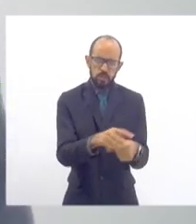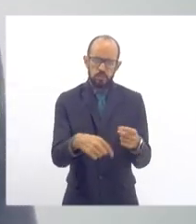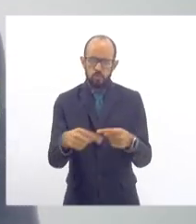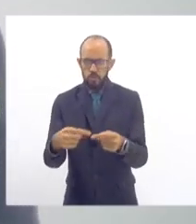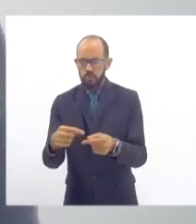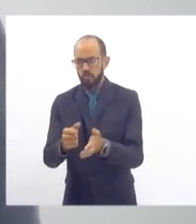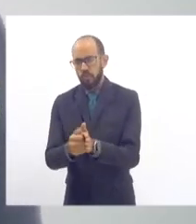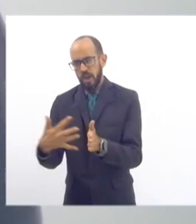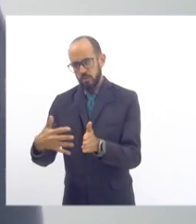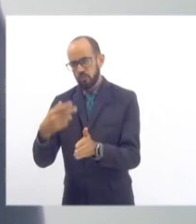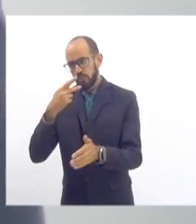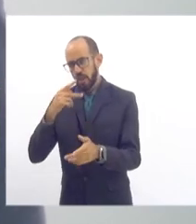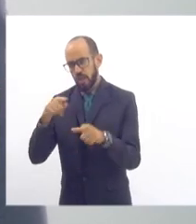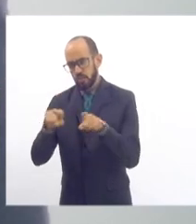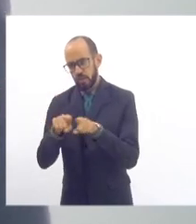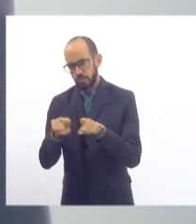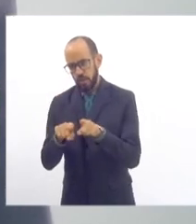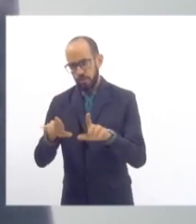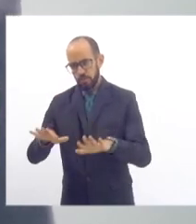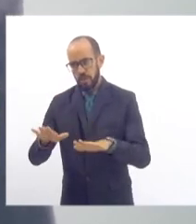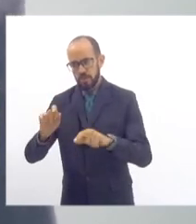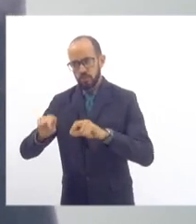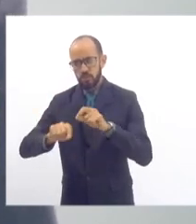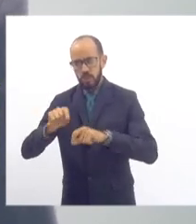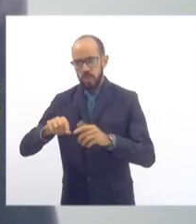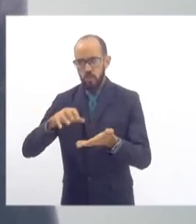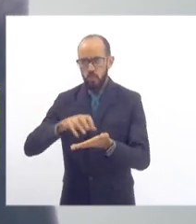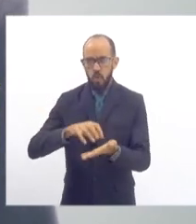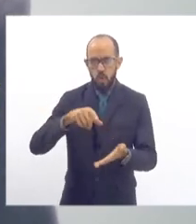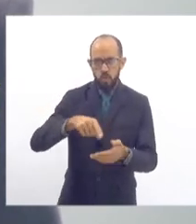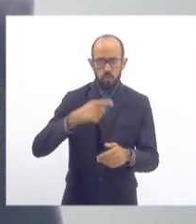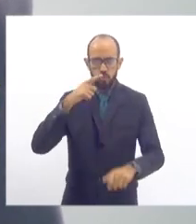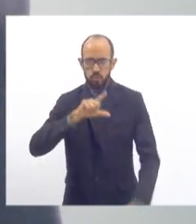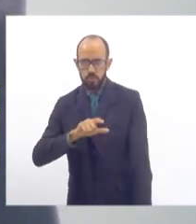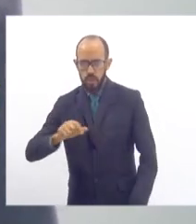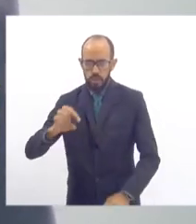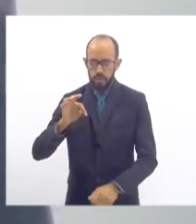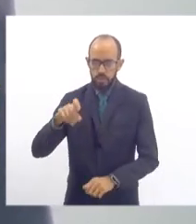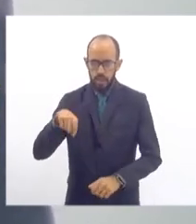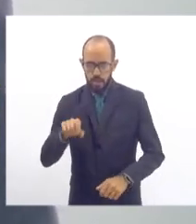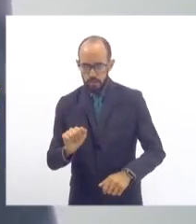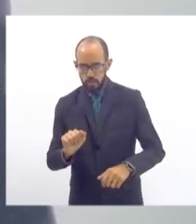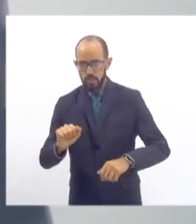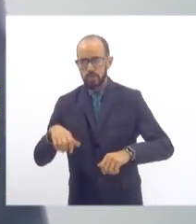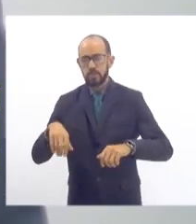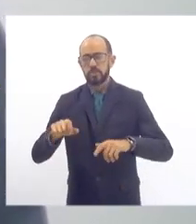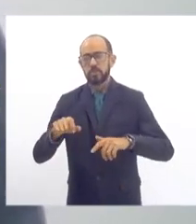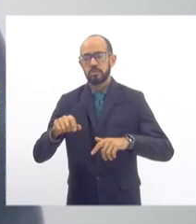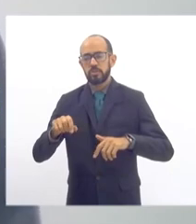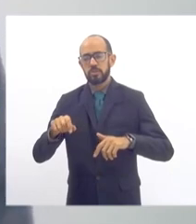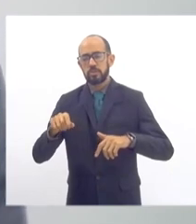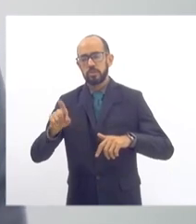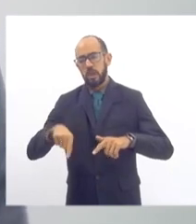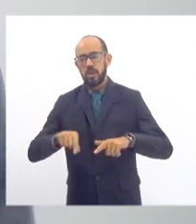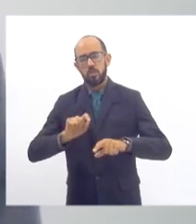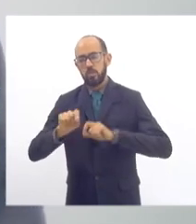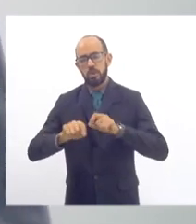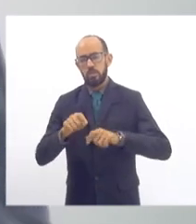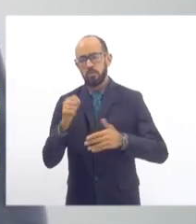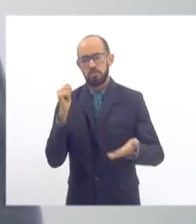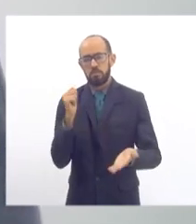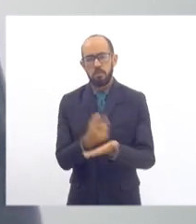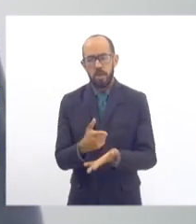sobre isso. É um órgão que arrecada fundamentalmente taxas, que são, né, pagamentos que